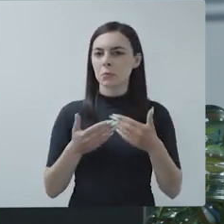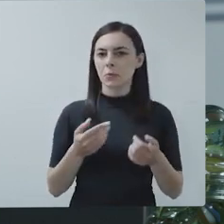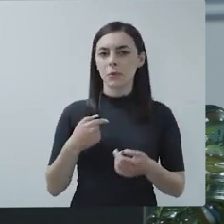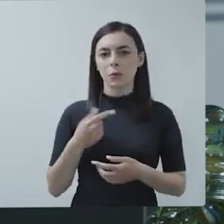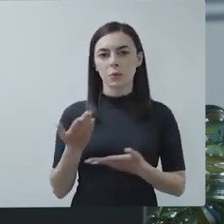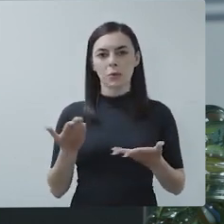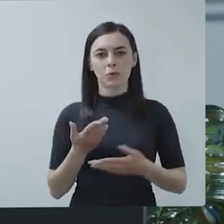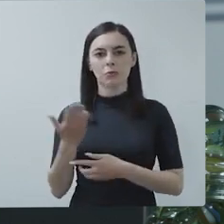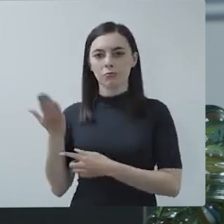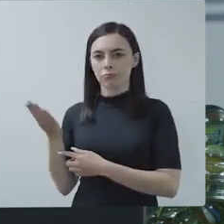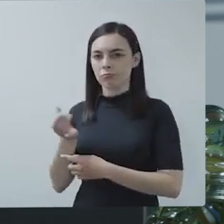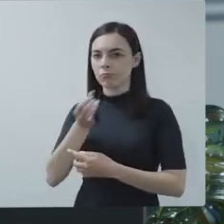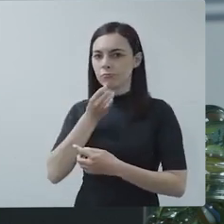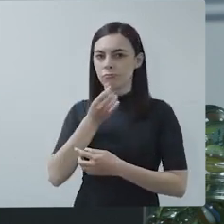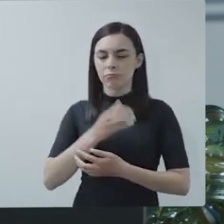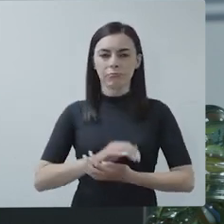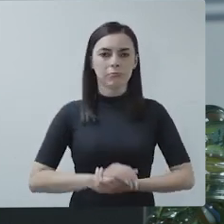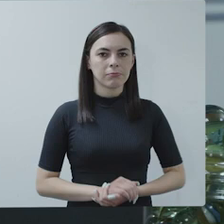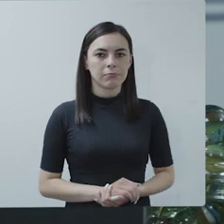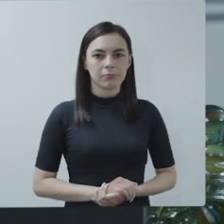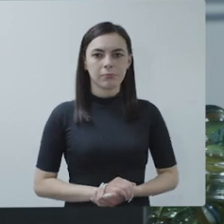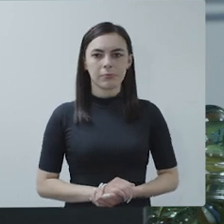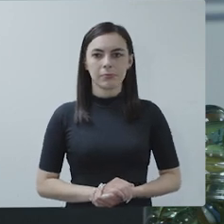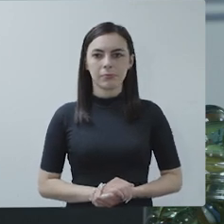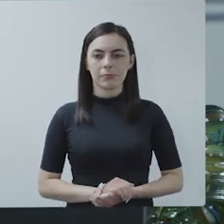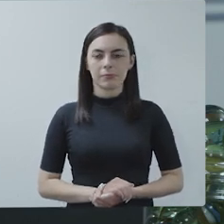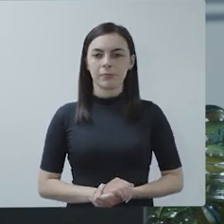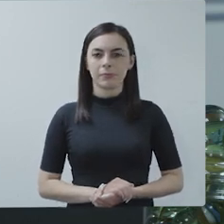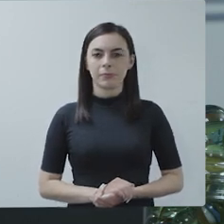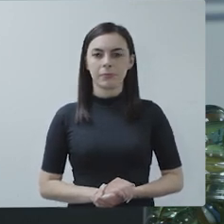vou pra lá. Vamos lá, ó lá.